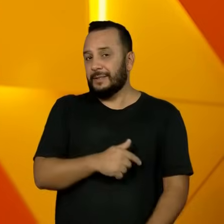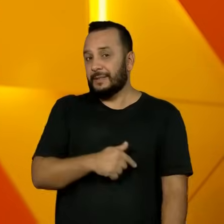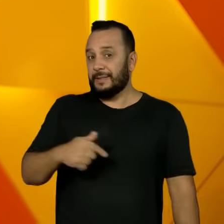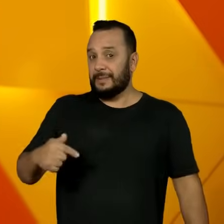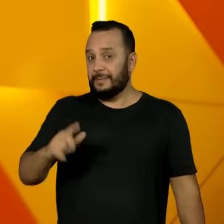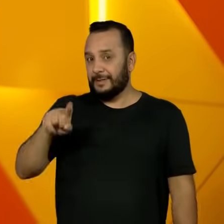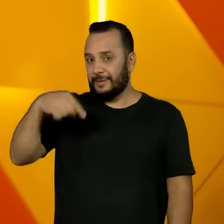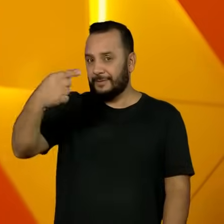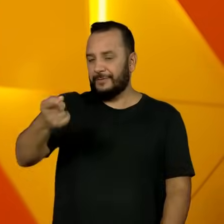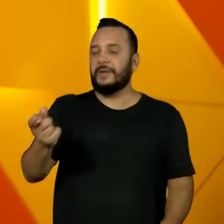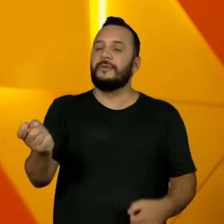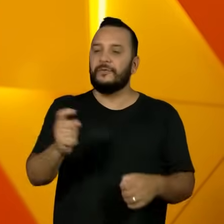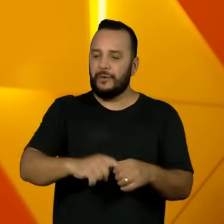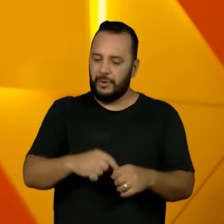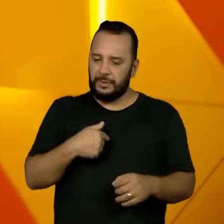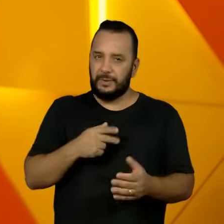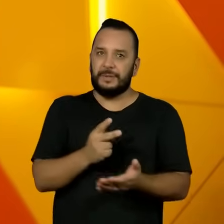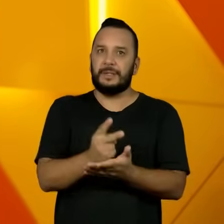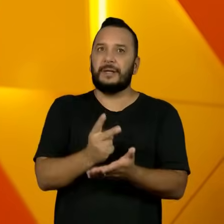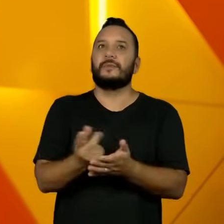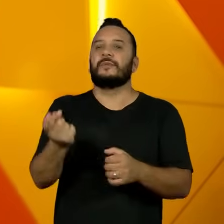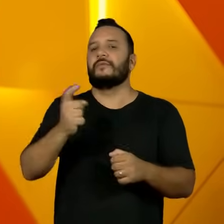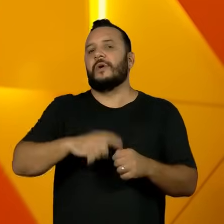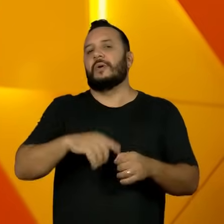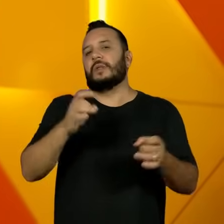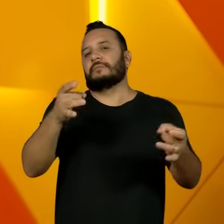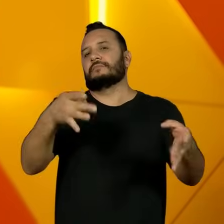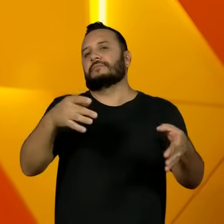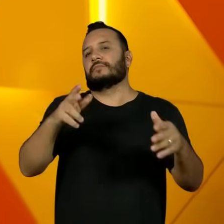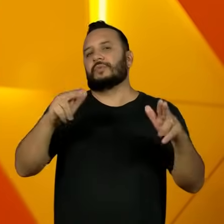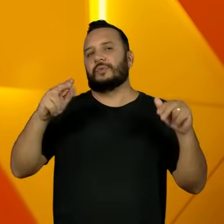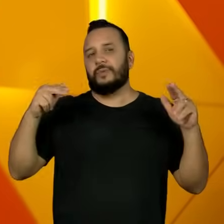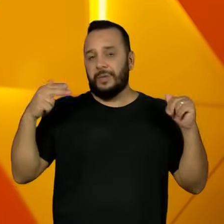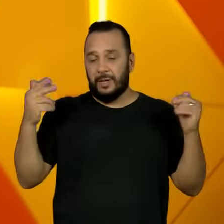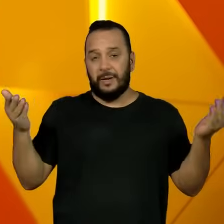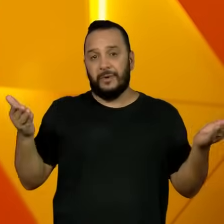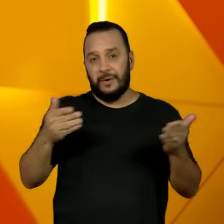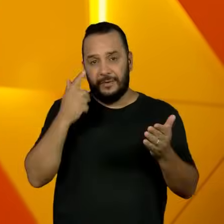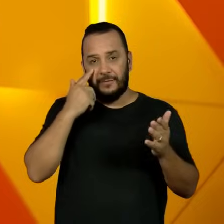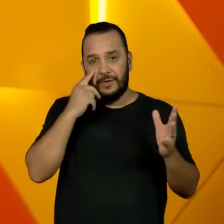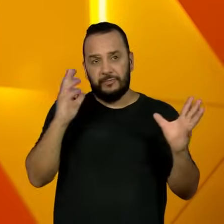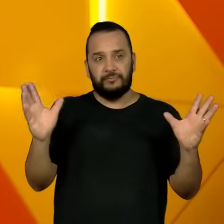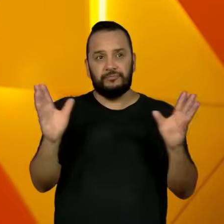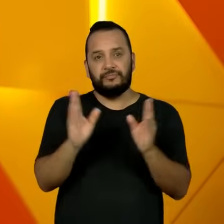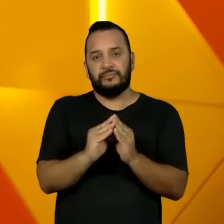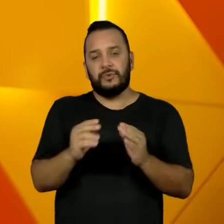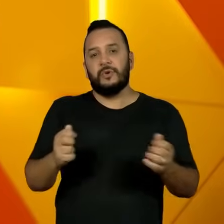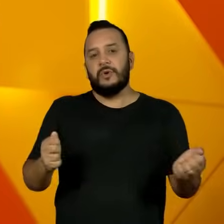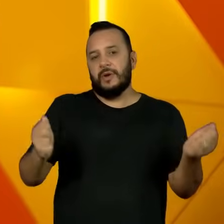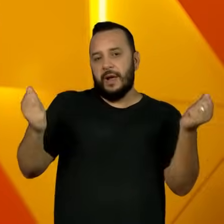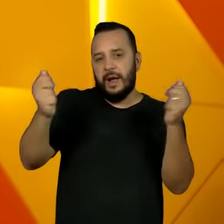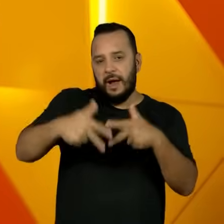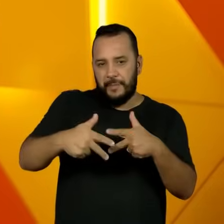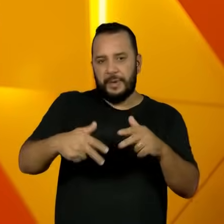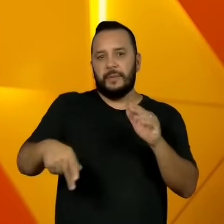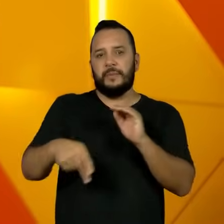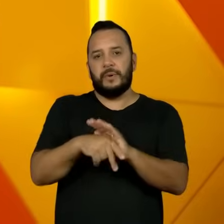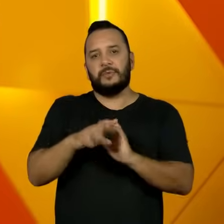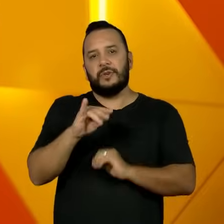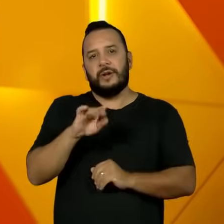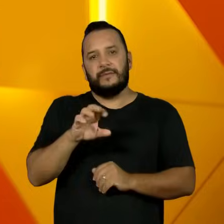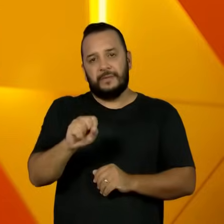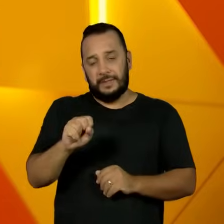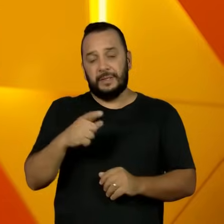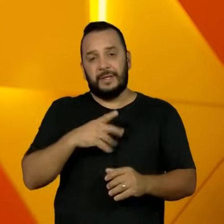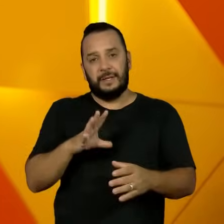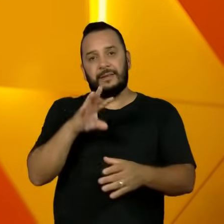eu sempre volto, nunca te abandono. E vou te deixar agora com um trecho do show que o rapper Travis Scott fez dentro